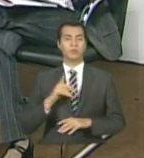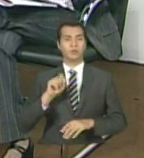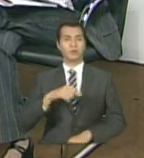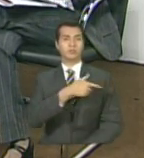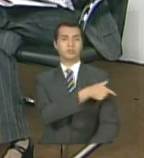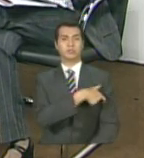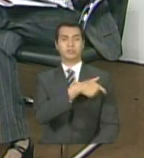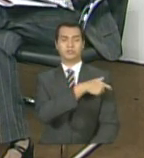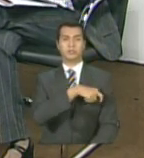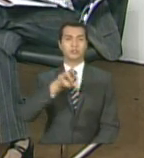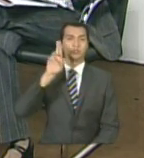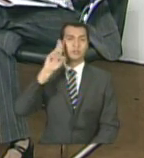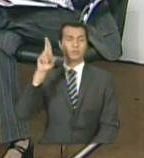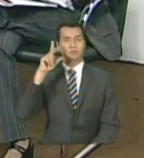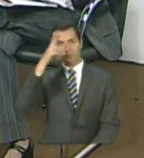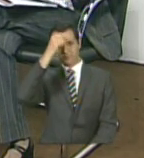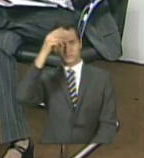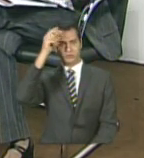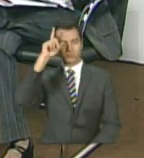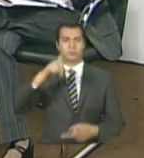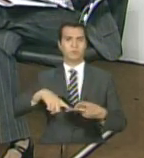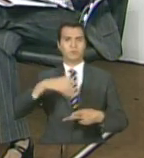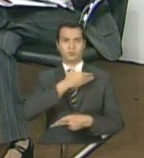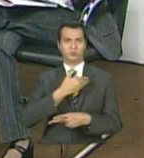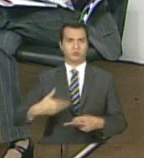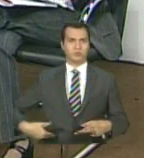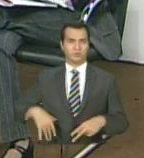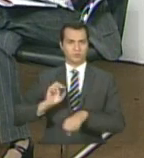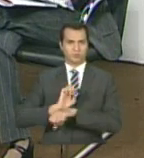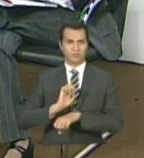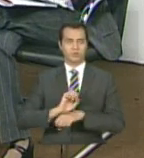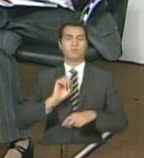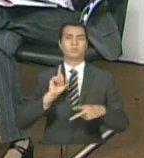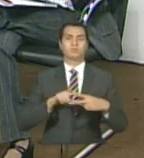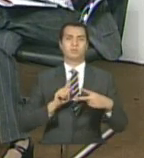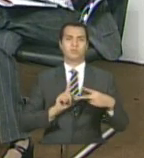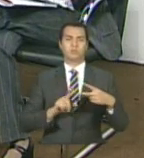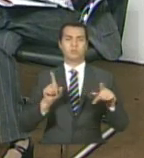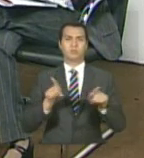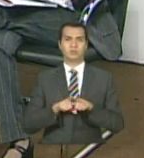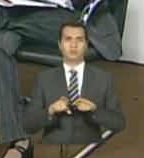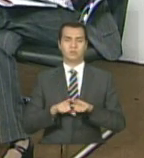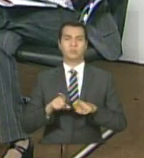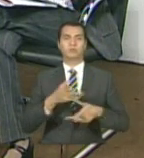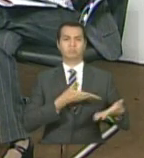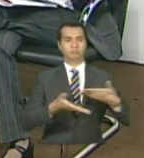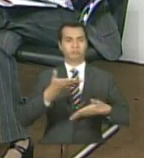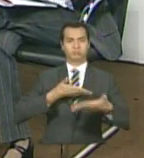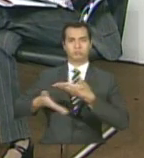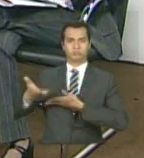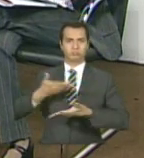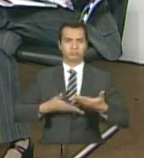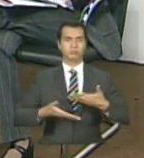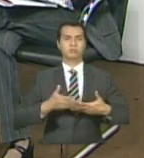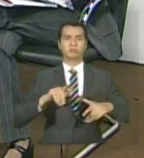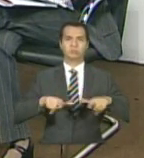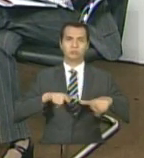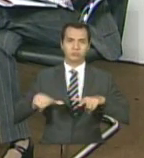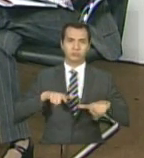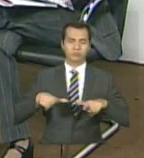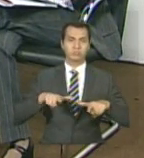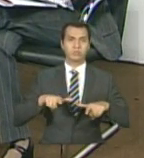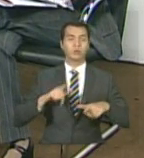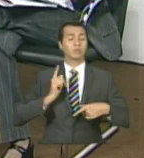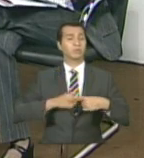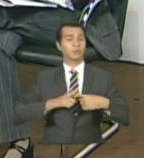gestores locais, né, municipais e estaduais, que tocam os programas intersetorialmente, né? Porque aí, quando a gente está falando de segurança alimentar e